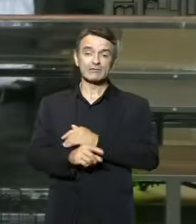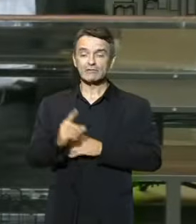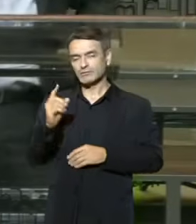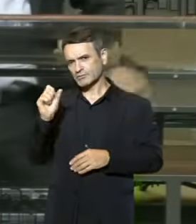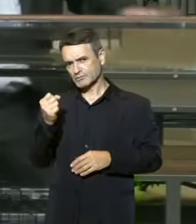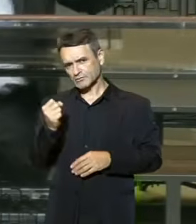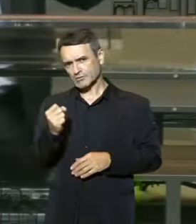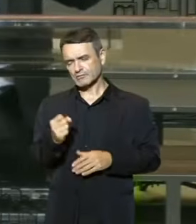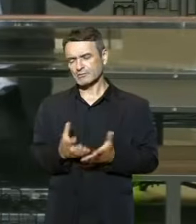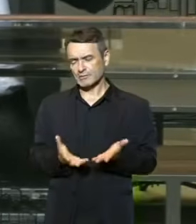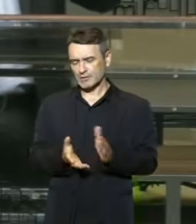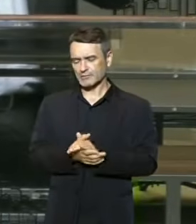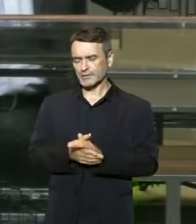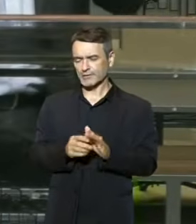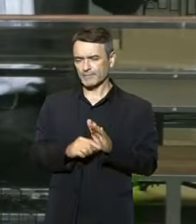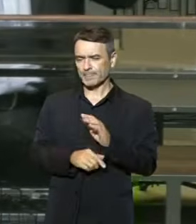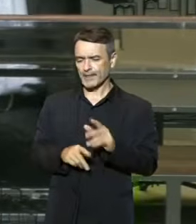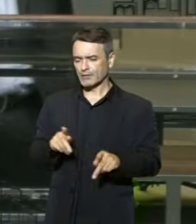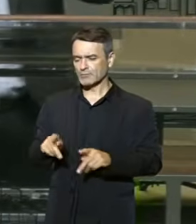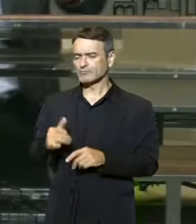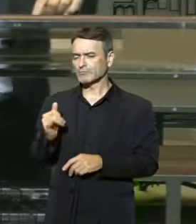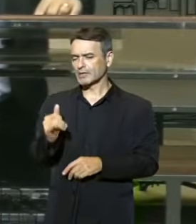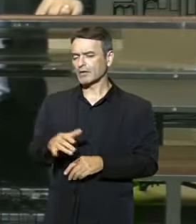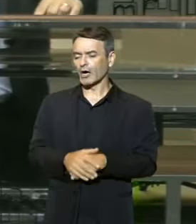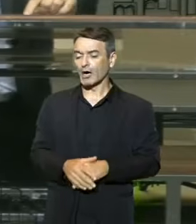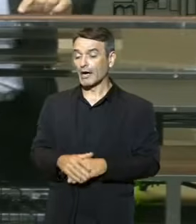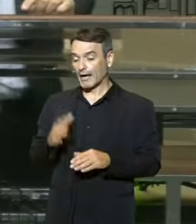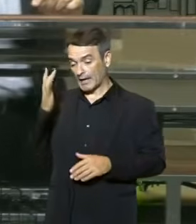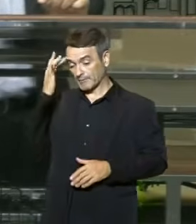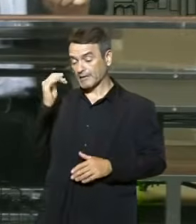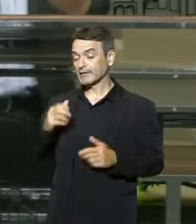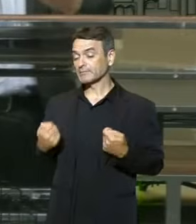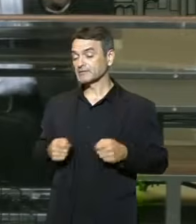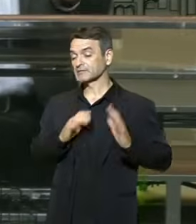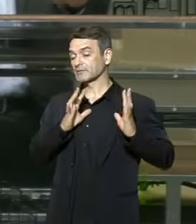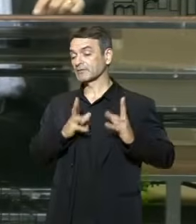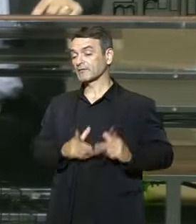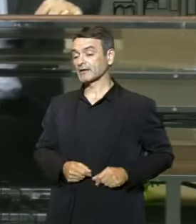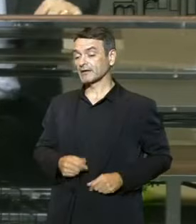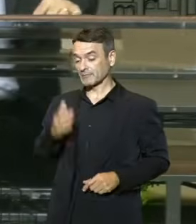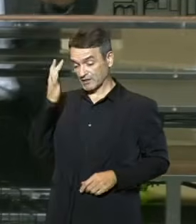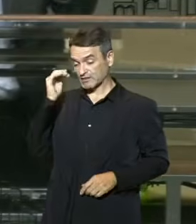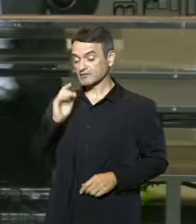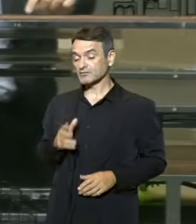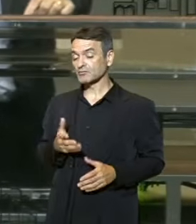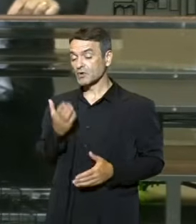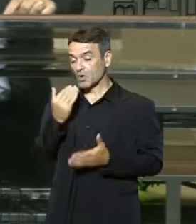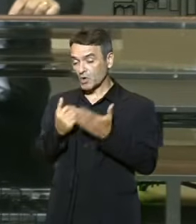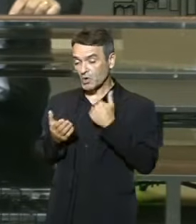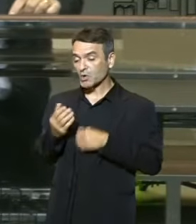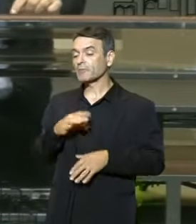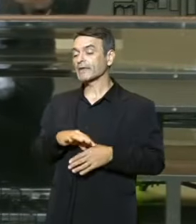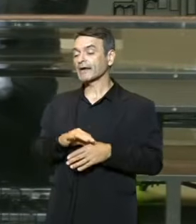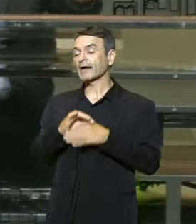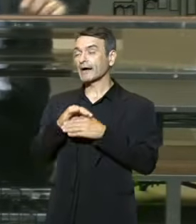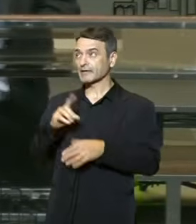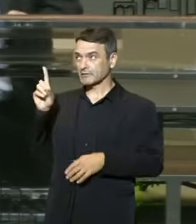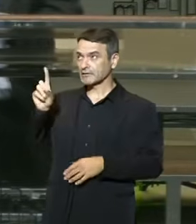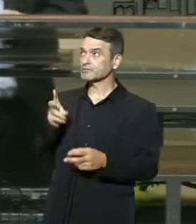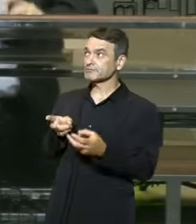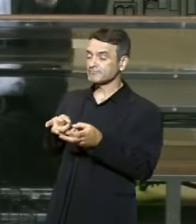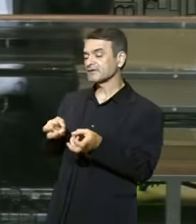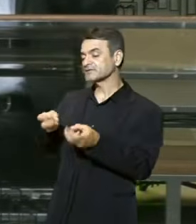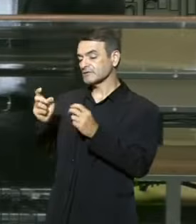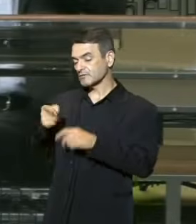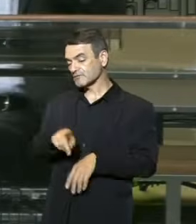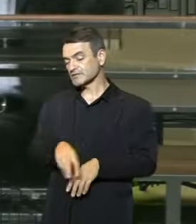povo o seguinte: purifiquem-se para amanhã, porque vocês vão comer carne. E o Senhor ouviu vocês chorando e dizendo que queriam comer carne e passavam bem